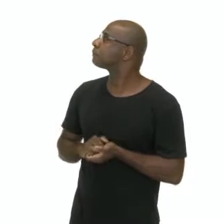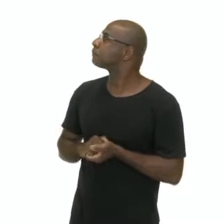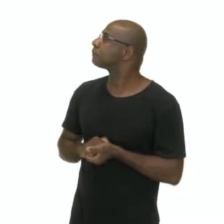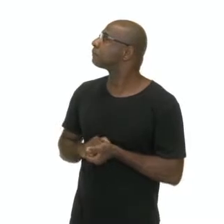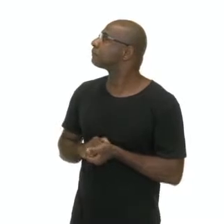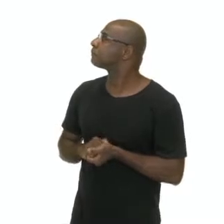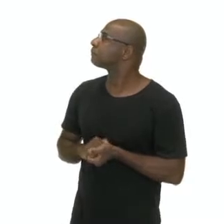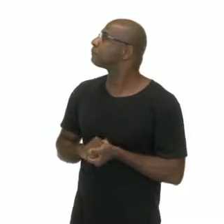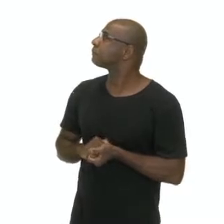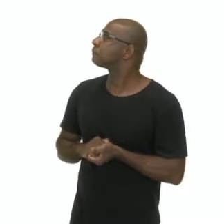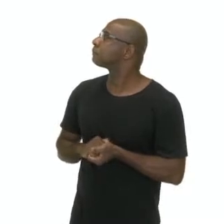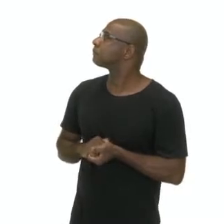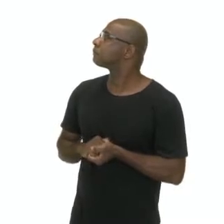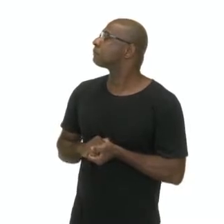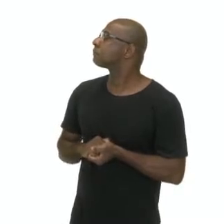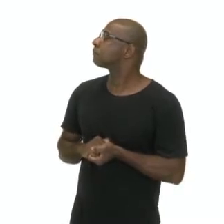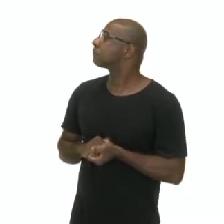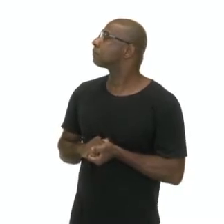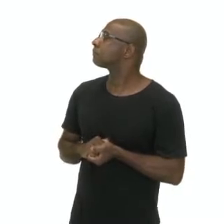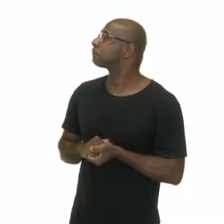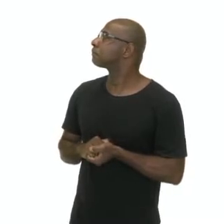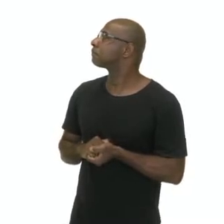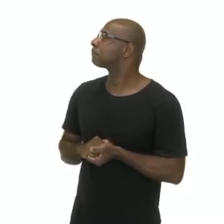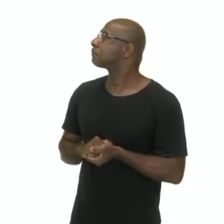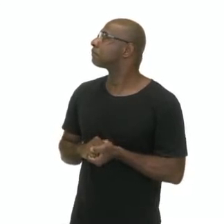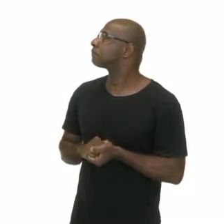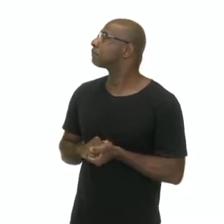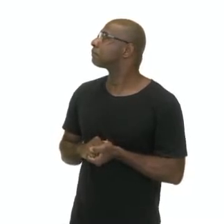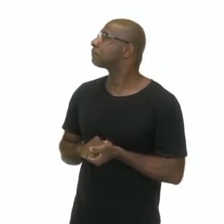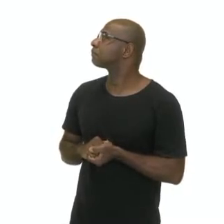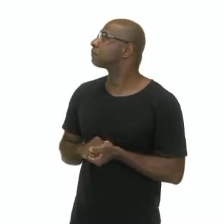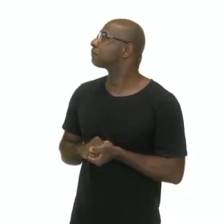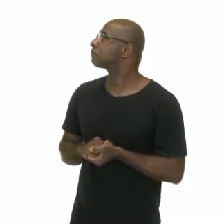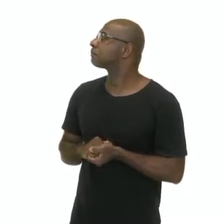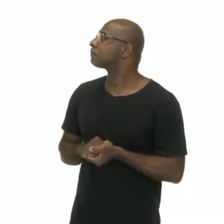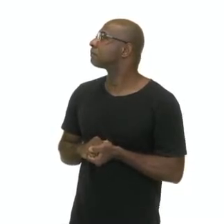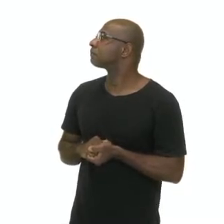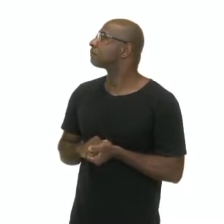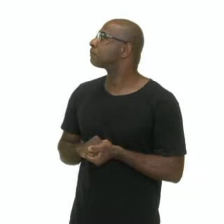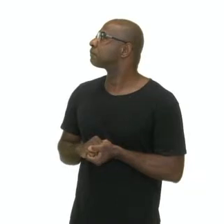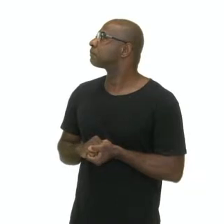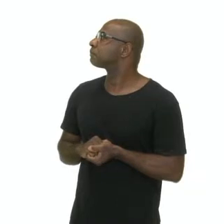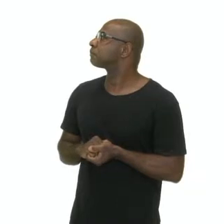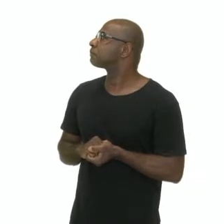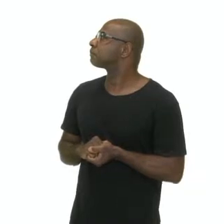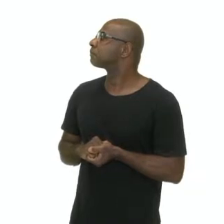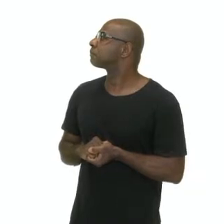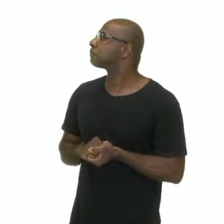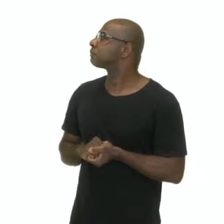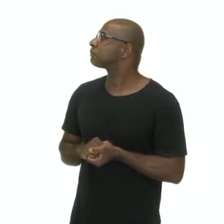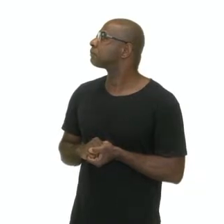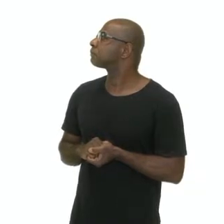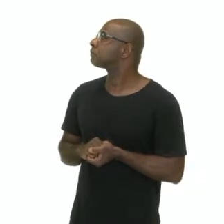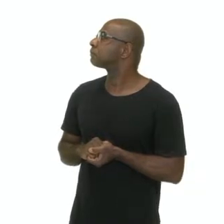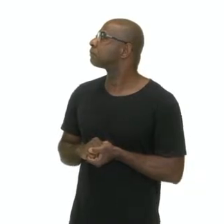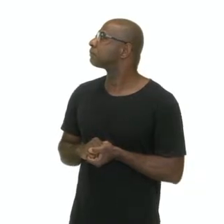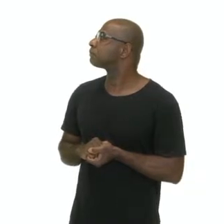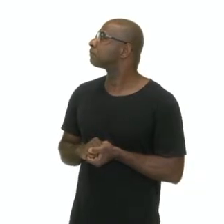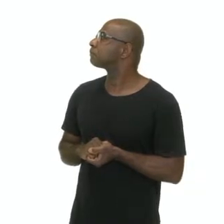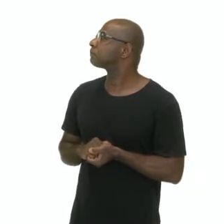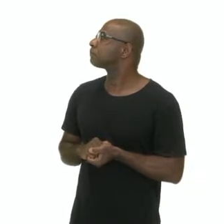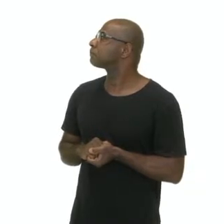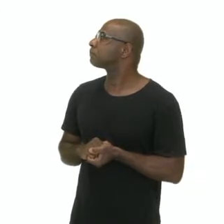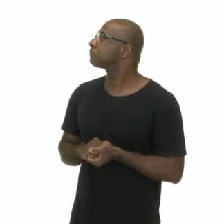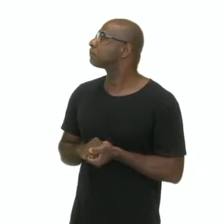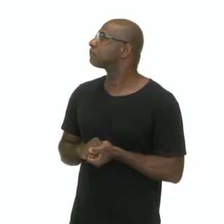de 1962. Mi papá es corredor de seguros y en casa se entretiene cuidando